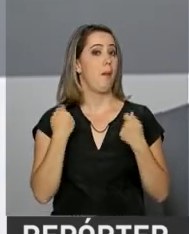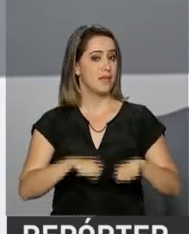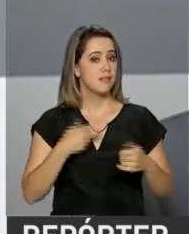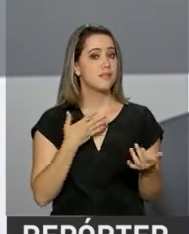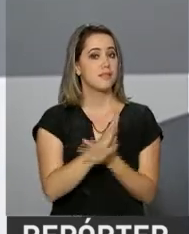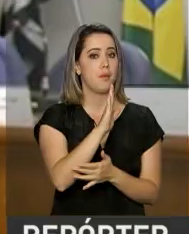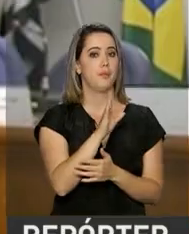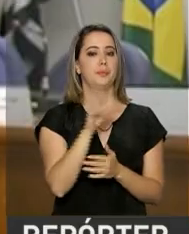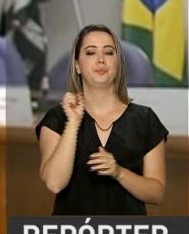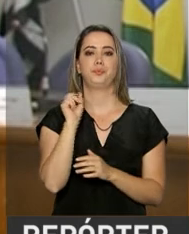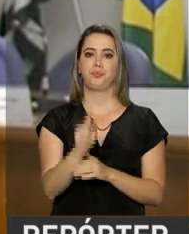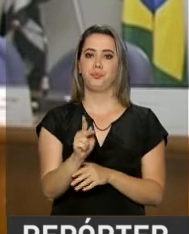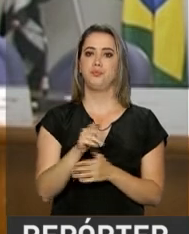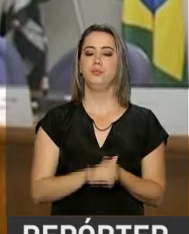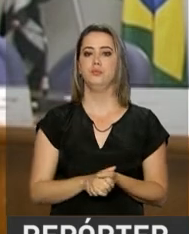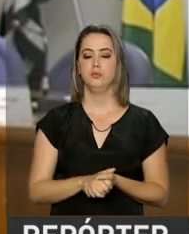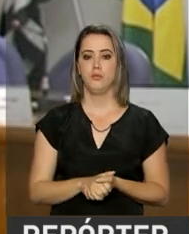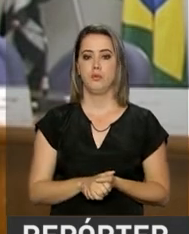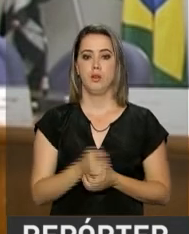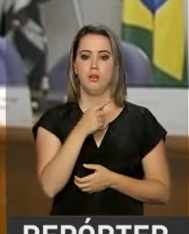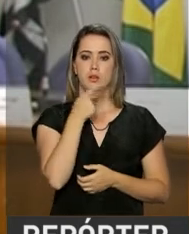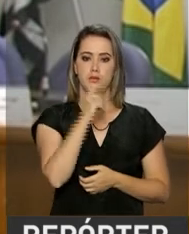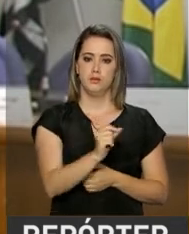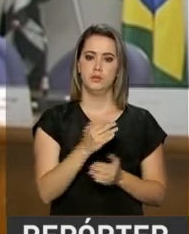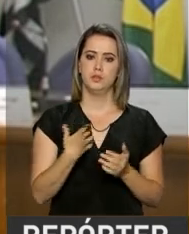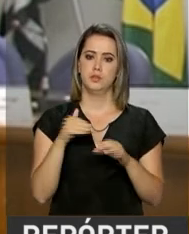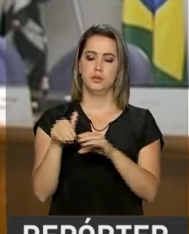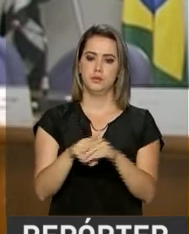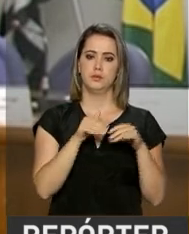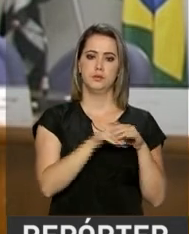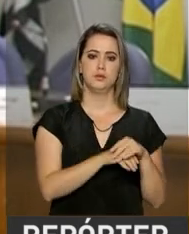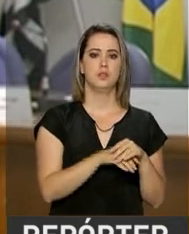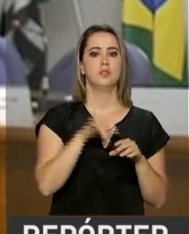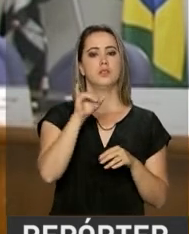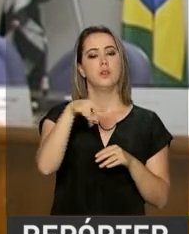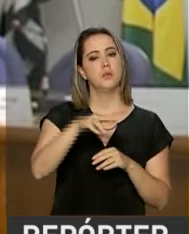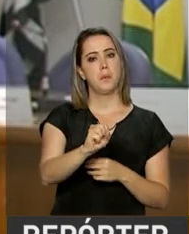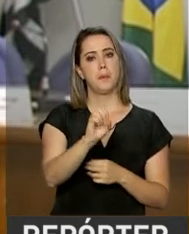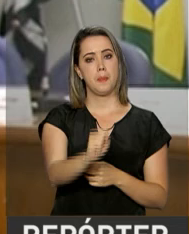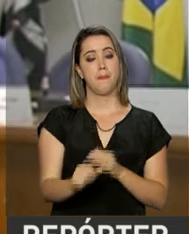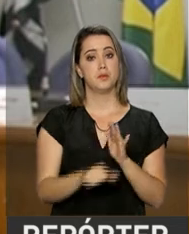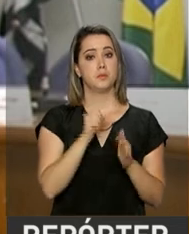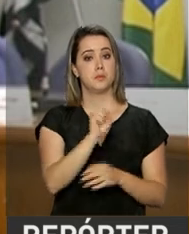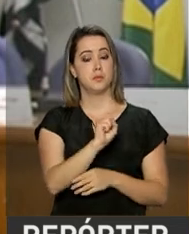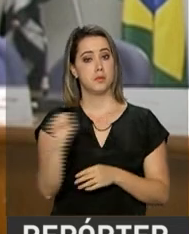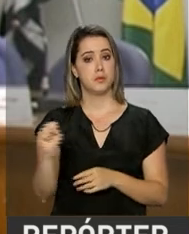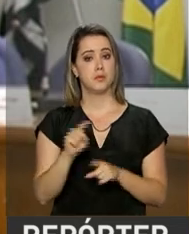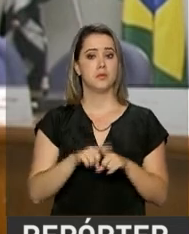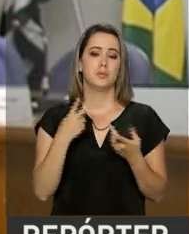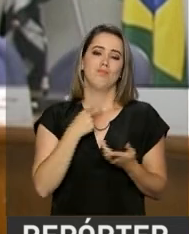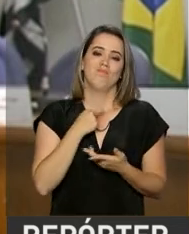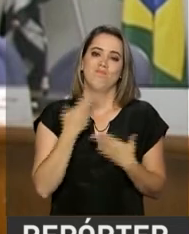aprovar a reforma da Previdência. Segundo Arthur Maia, inicialmente a intenção era votar a reforma da Previdência neste primeiro semestre, o que não